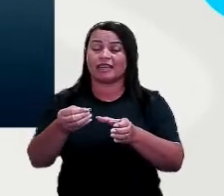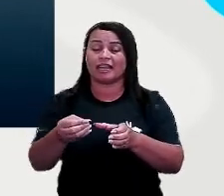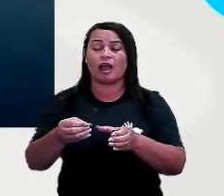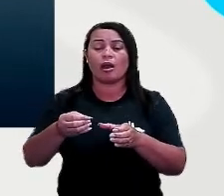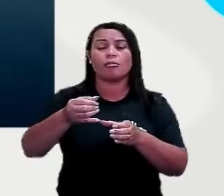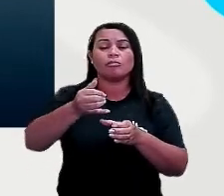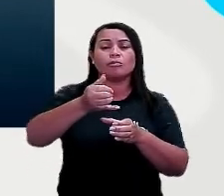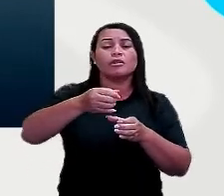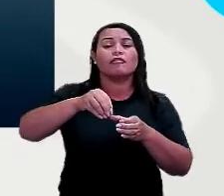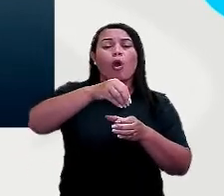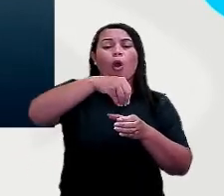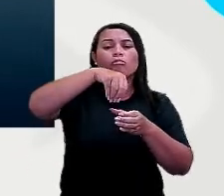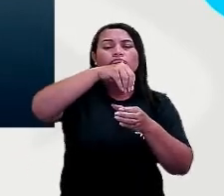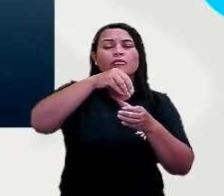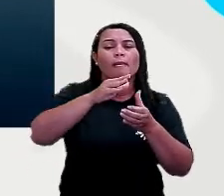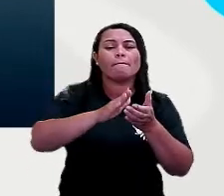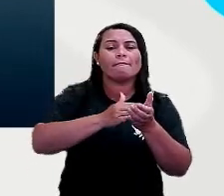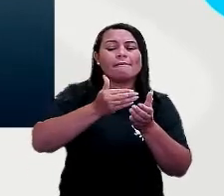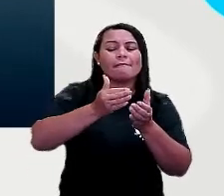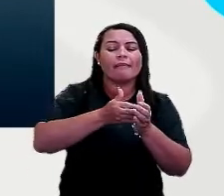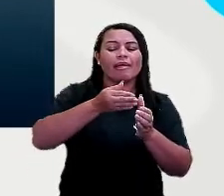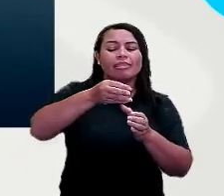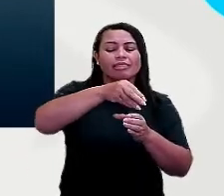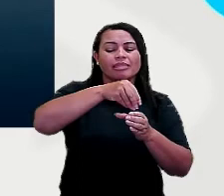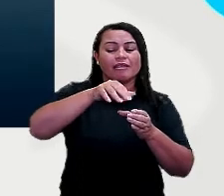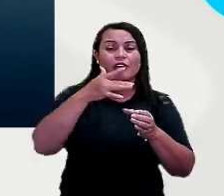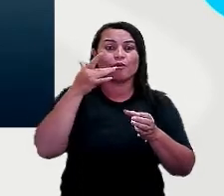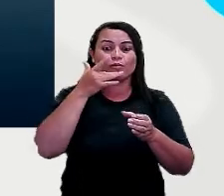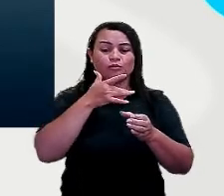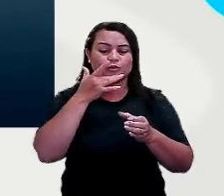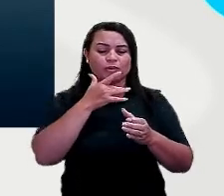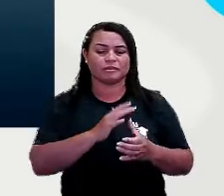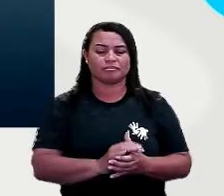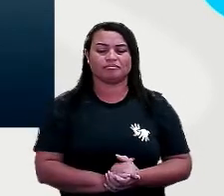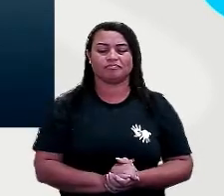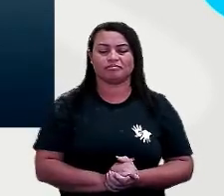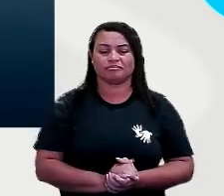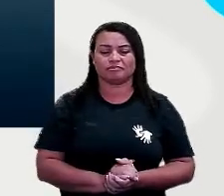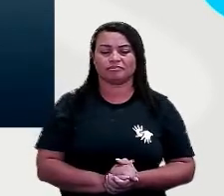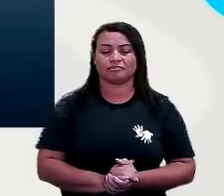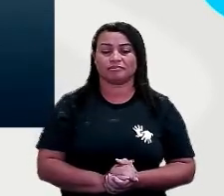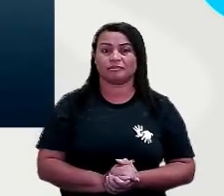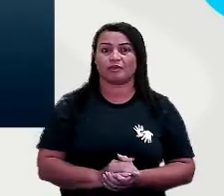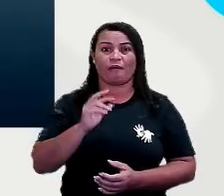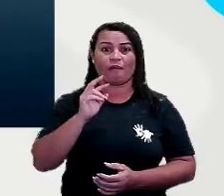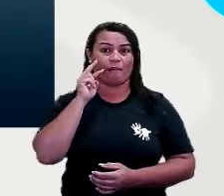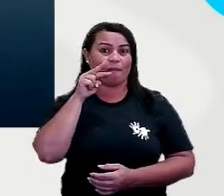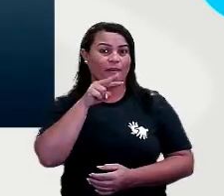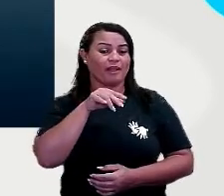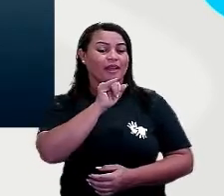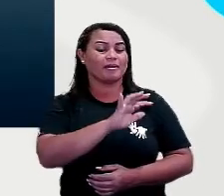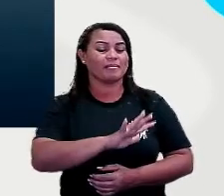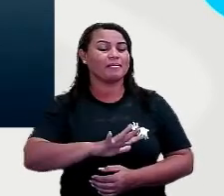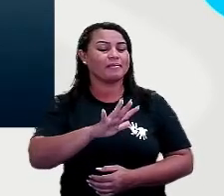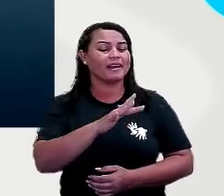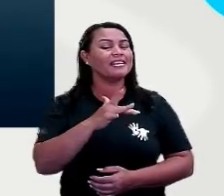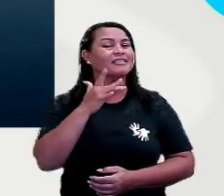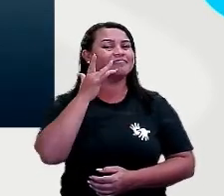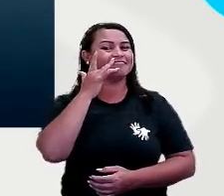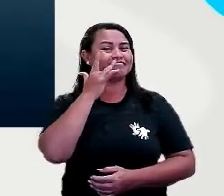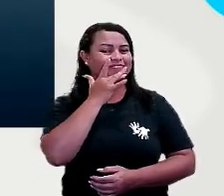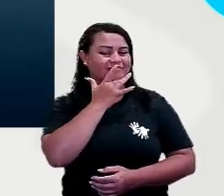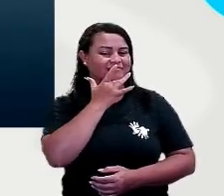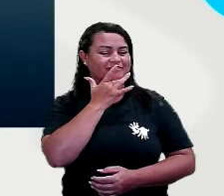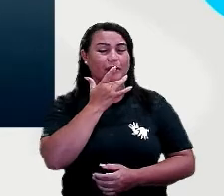de manteiga por cima, para deixá-las ainda mais gostosas. Olha só essa imagem aí, que delícia,